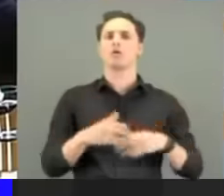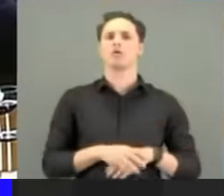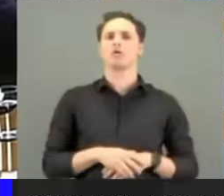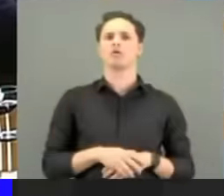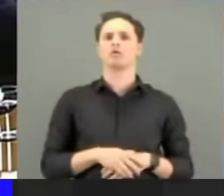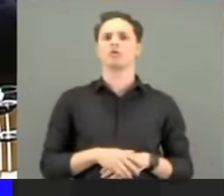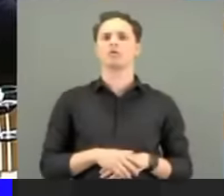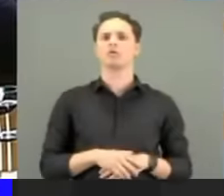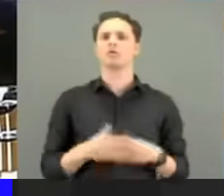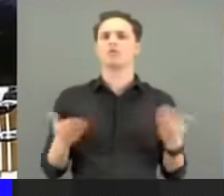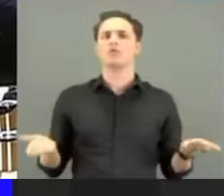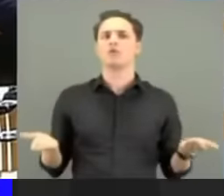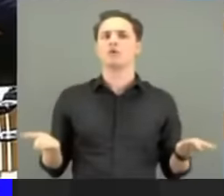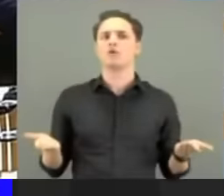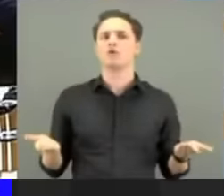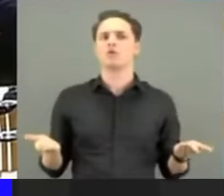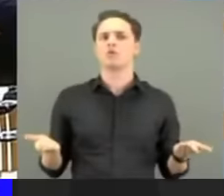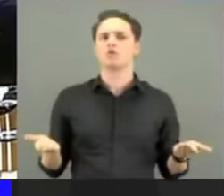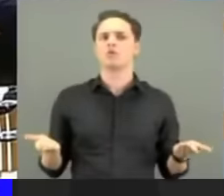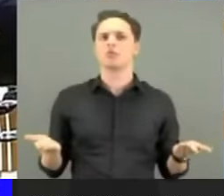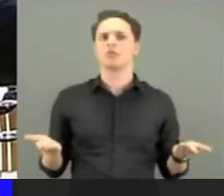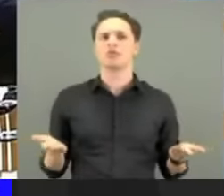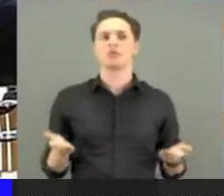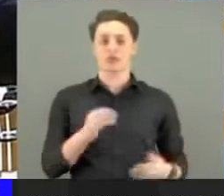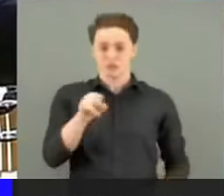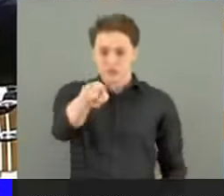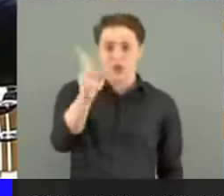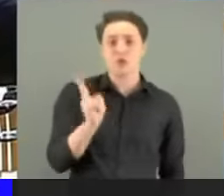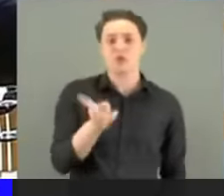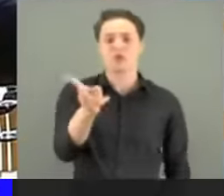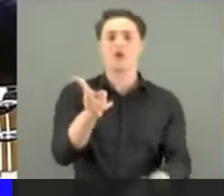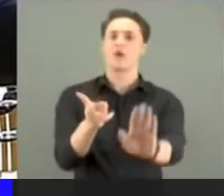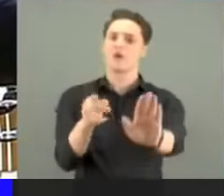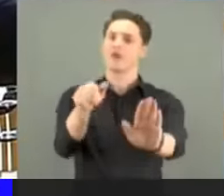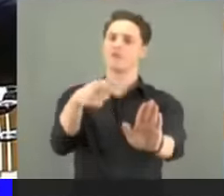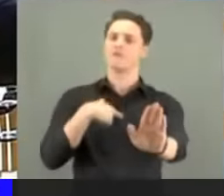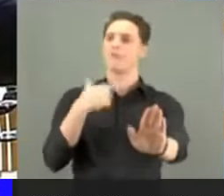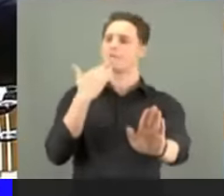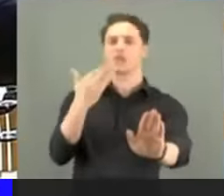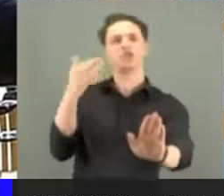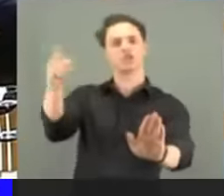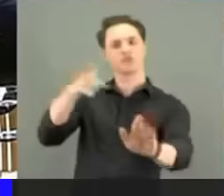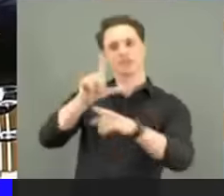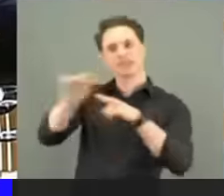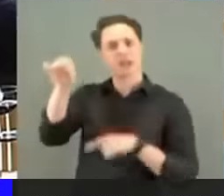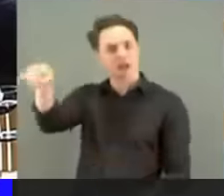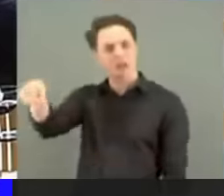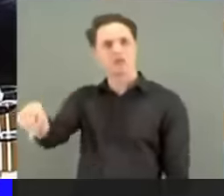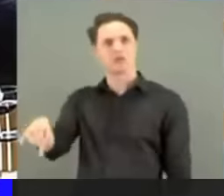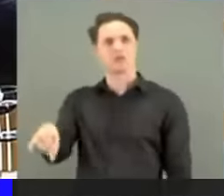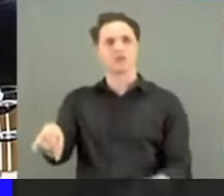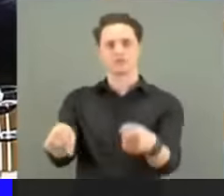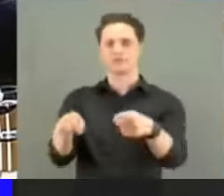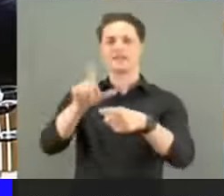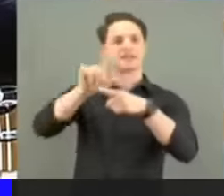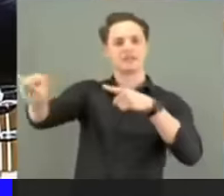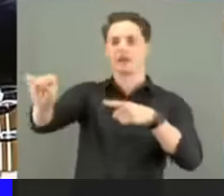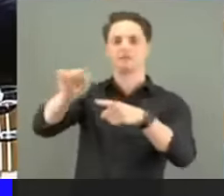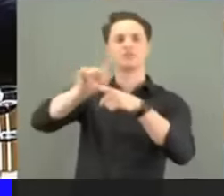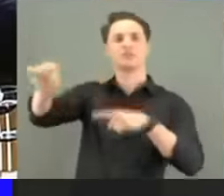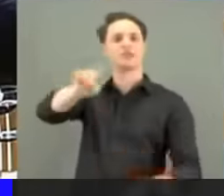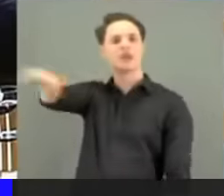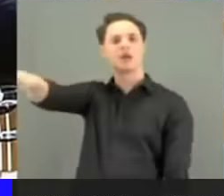Bora. Pode conseguir, deputada. Se Vossa Excelência continuar nesse ritmo, né, eu vou providenciar que Vossa Excelência saia da... Vossa Excelência vai sair do recinto